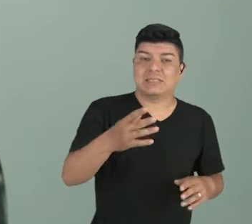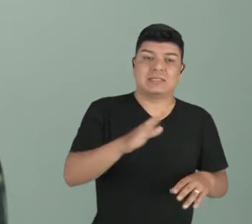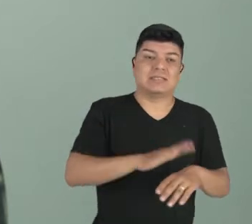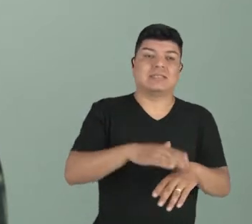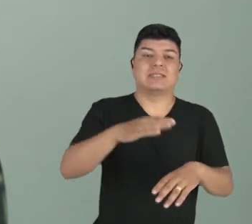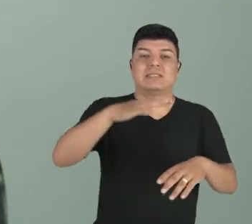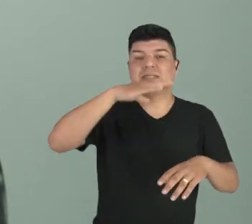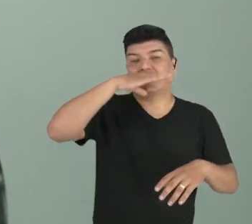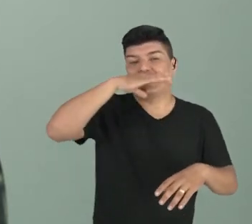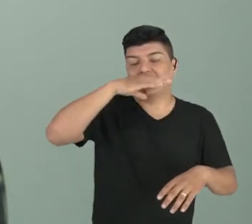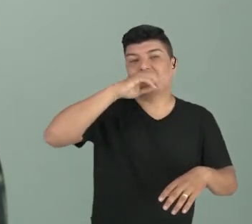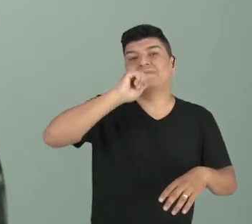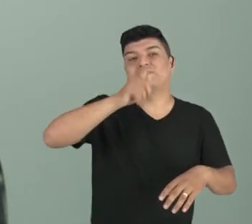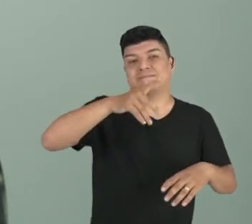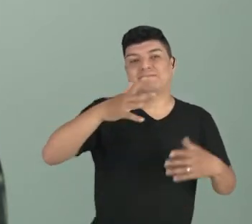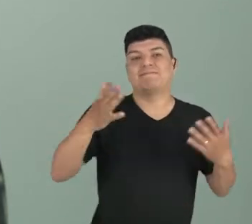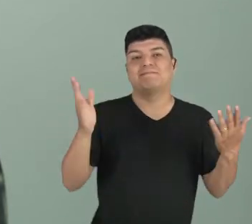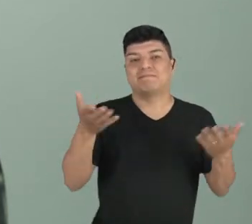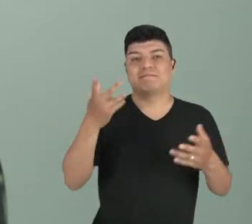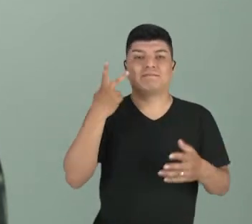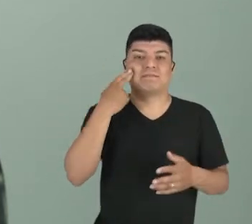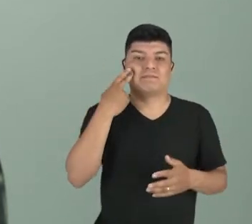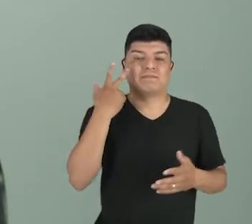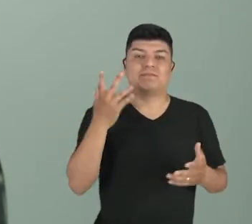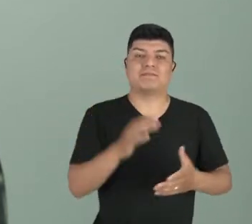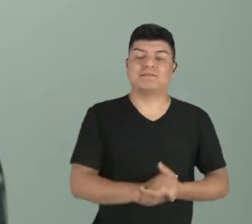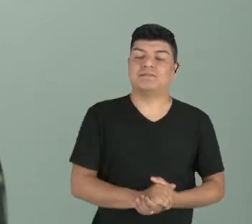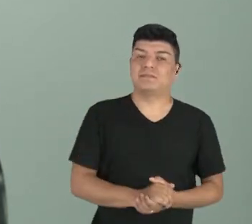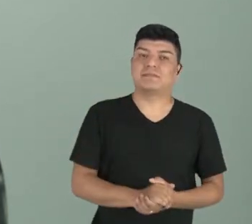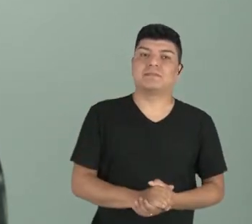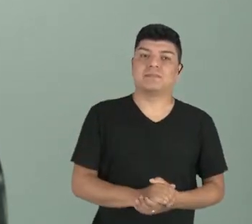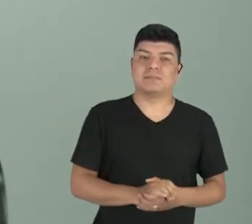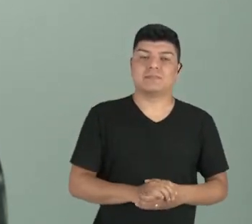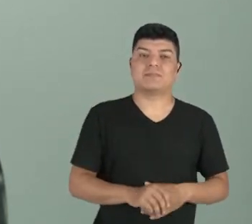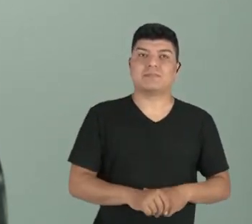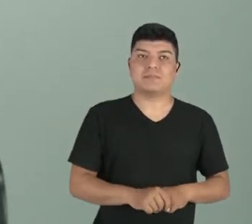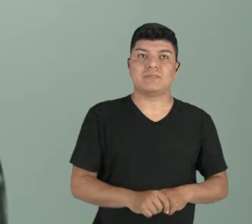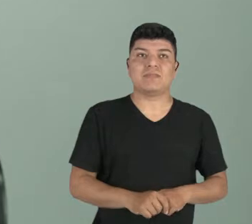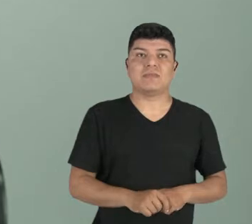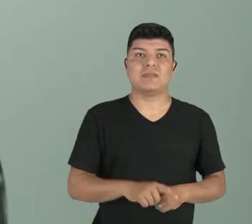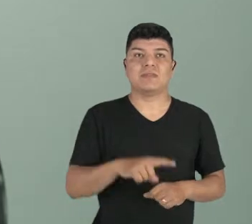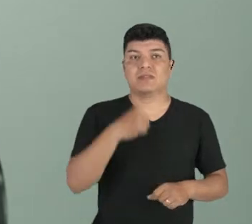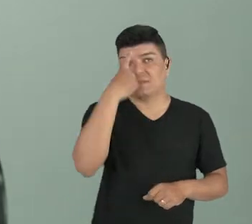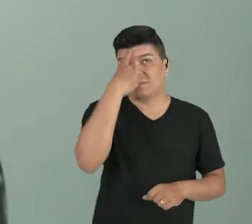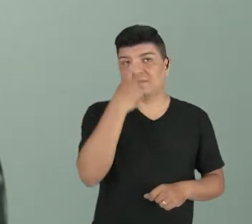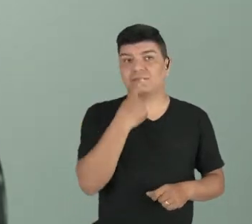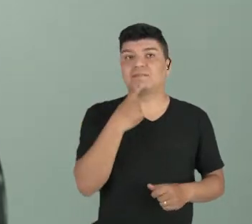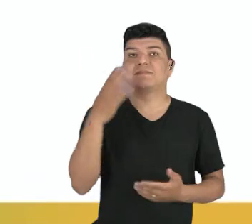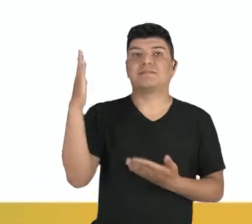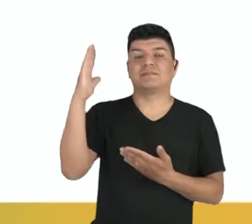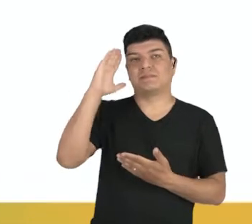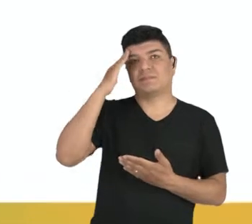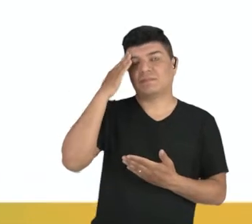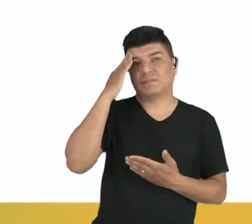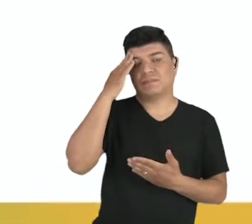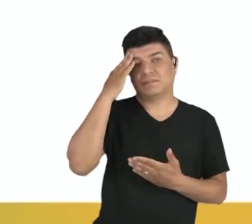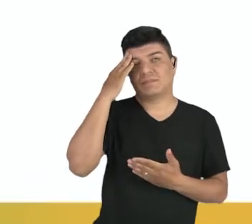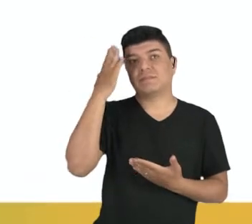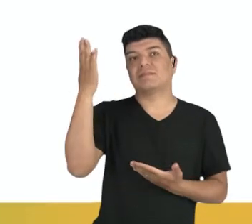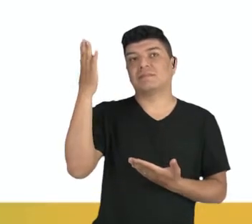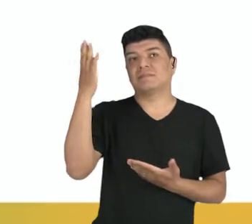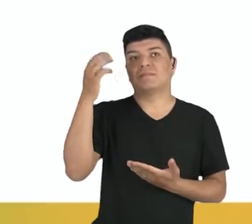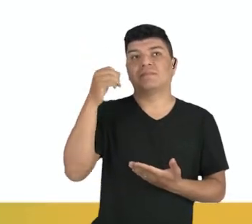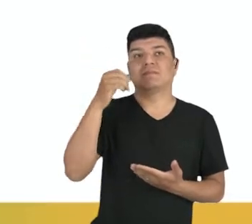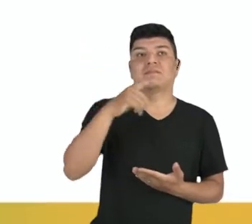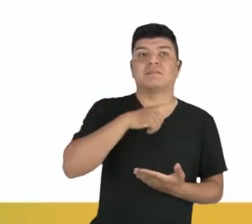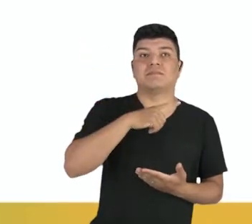deveria estar, entendeu? E aí que entra a questão do efeito estufa. Aí nós temos só essa ilustração aí para você entender. Sem o